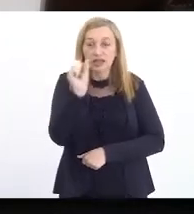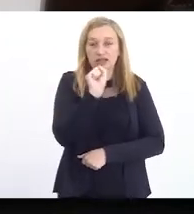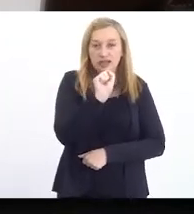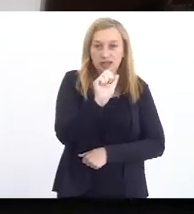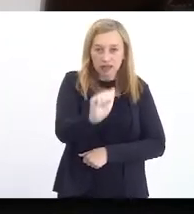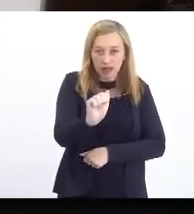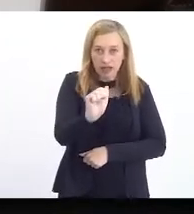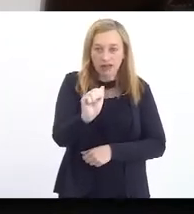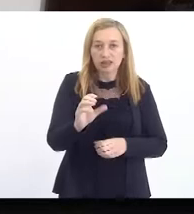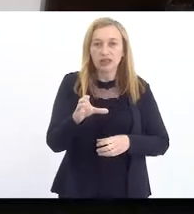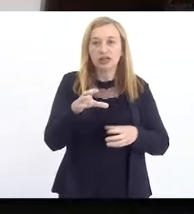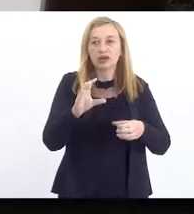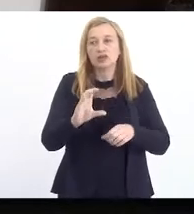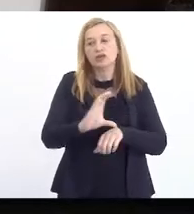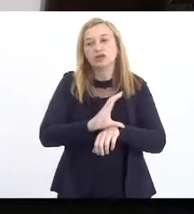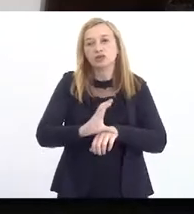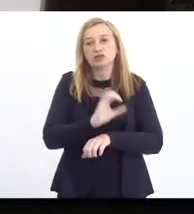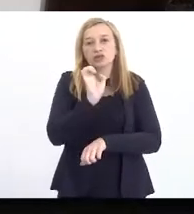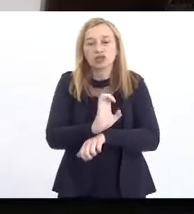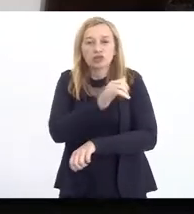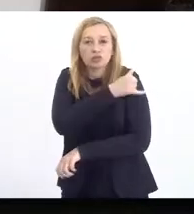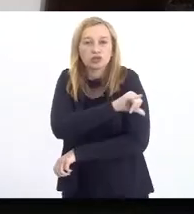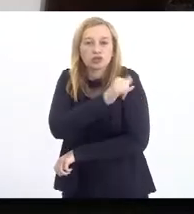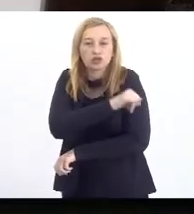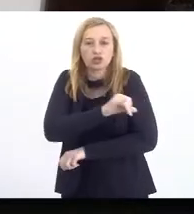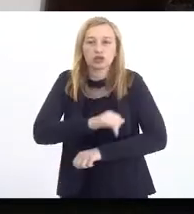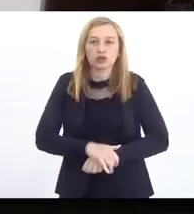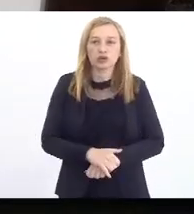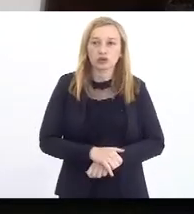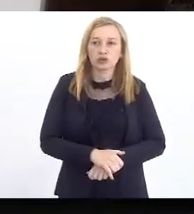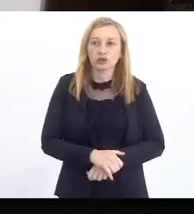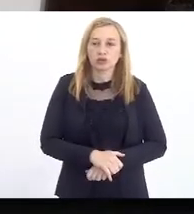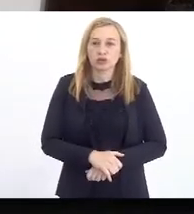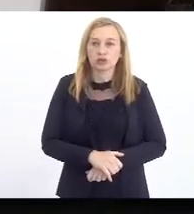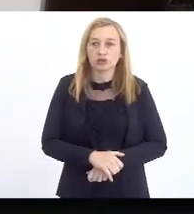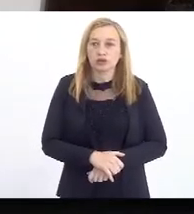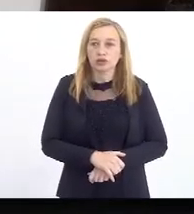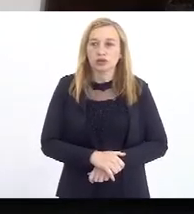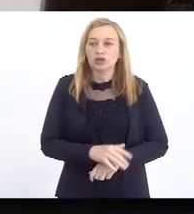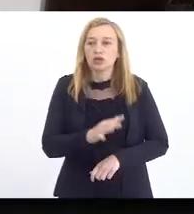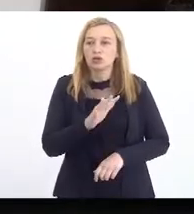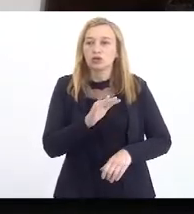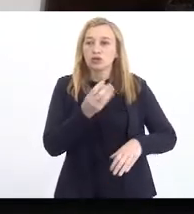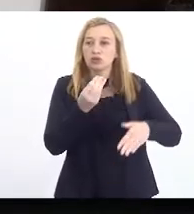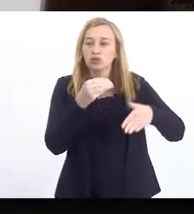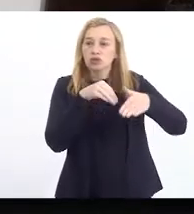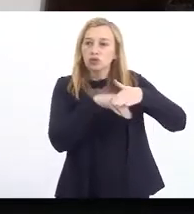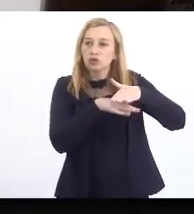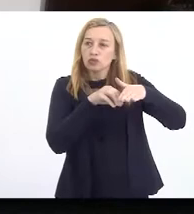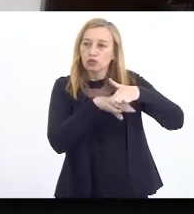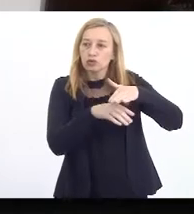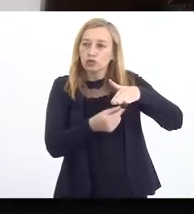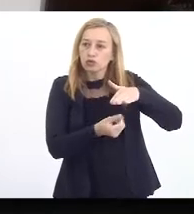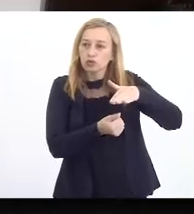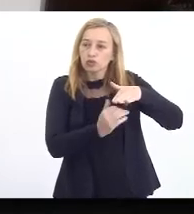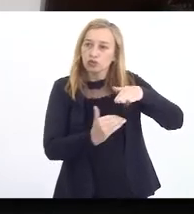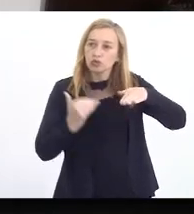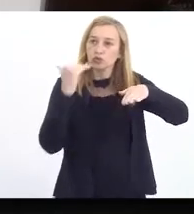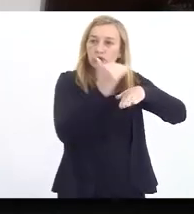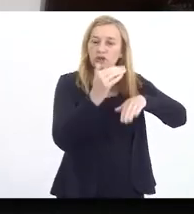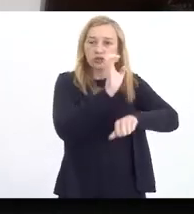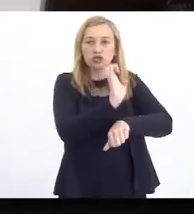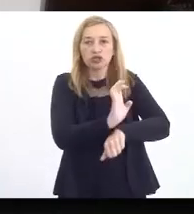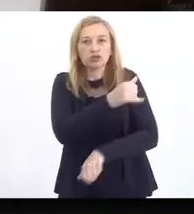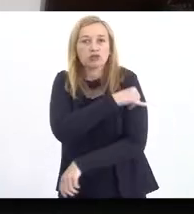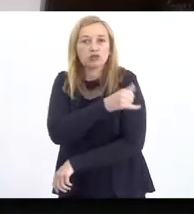da Constituição do Estado do Rio de Janeiro, que instituiu o Fundo Soberano do Estado do Rio de Janeiro,